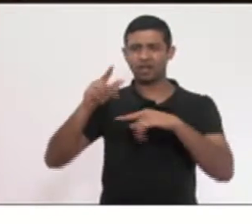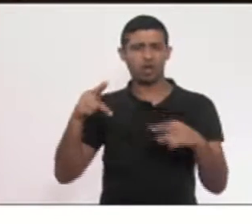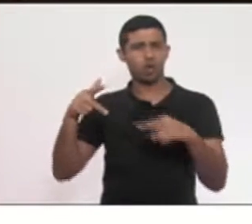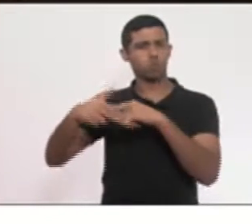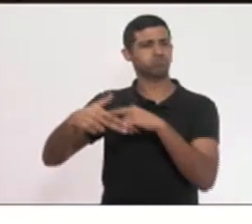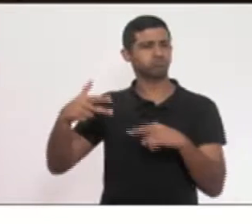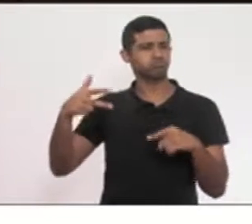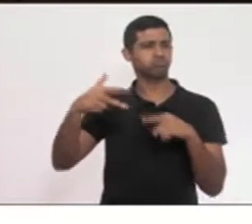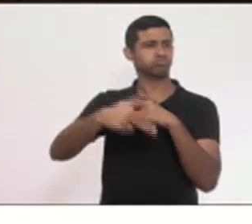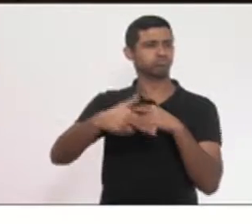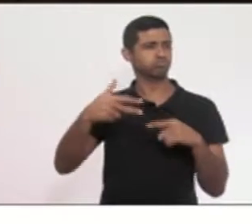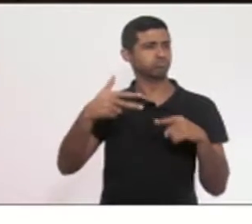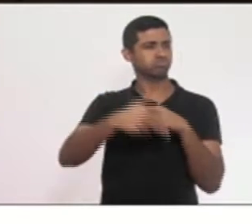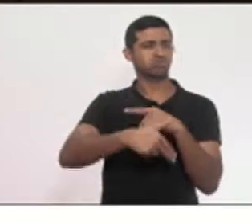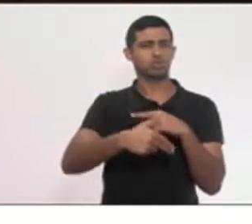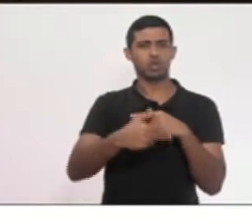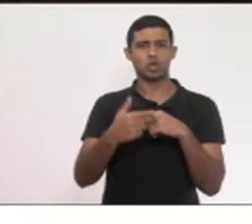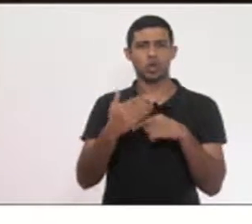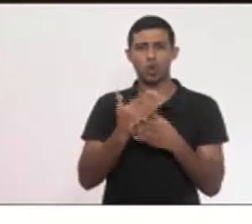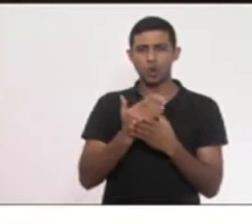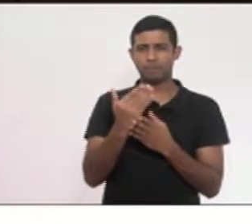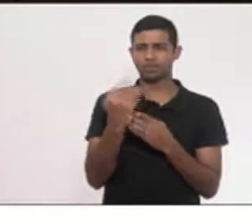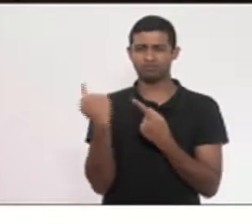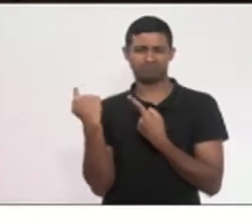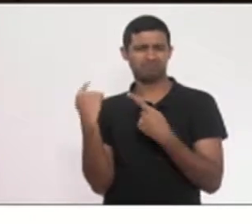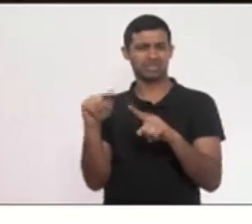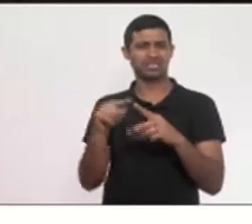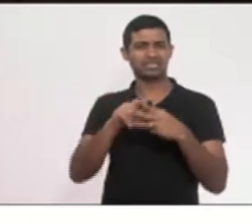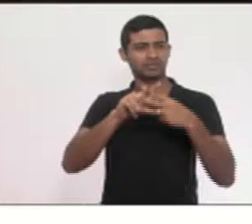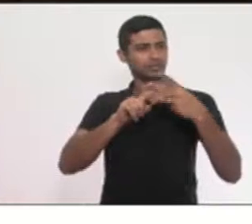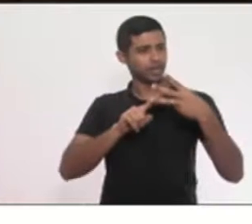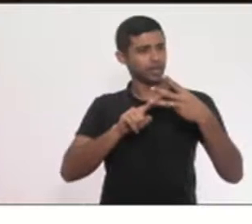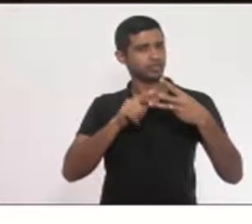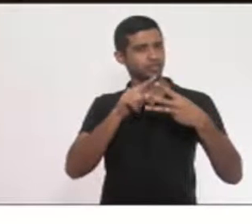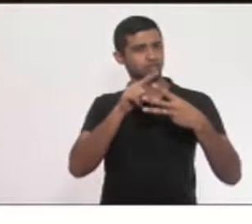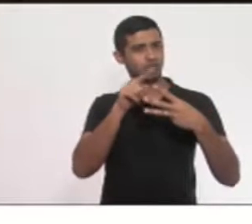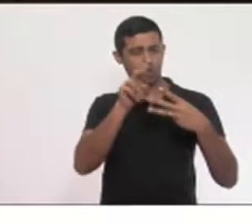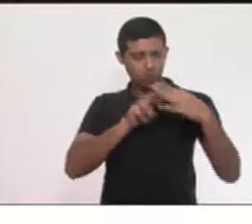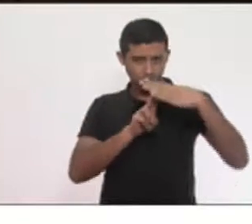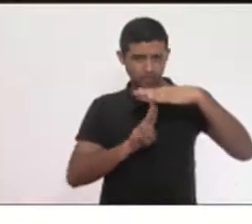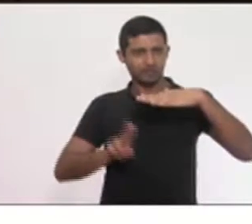começou atacando 3 universidades que recentemente tiveram